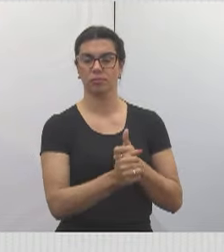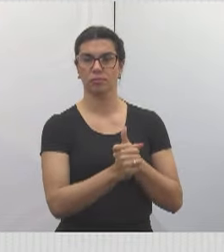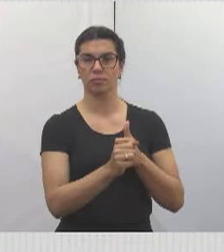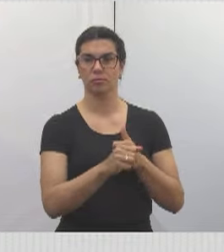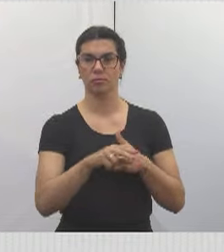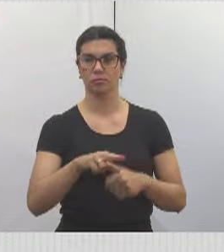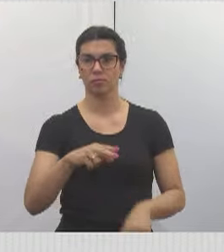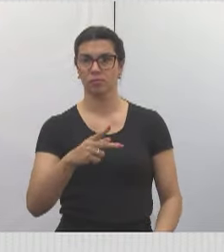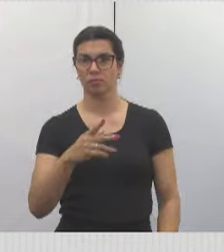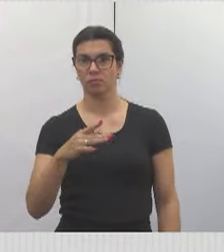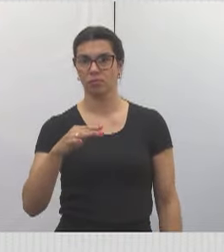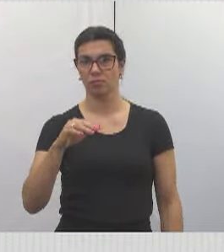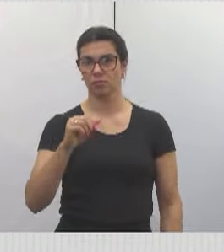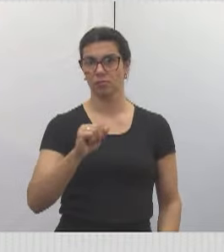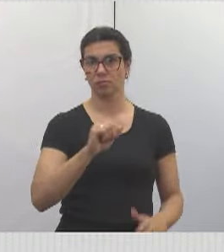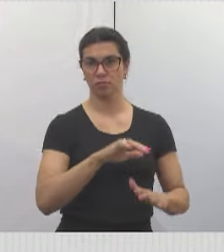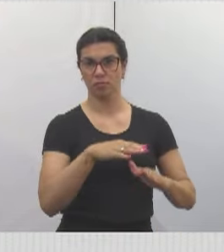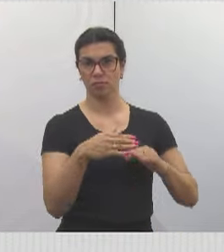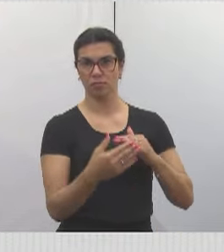Parque Meia Lua.